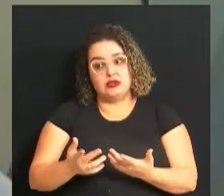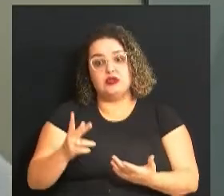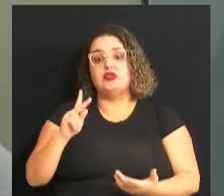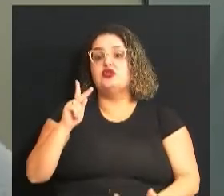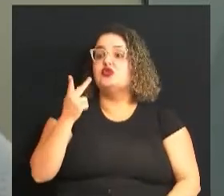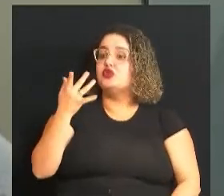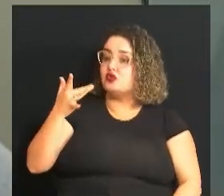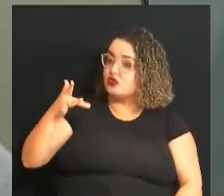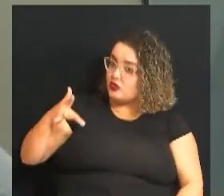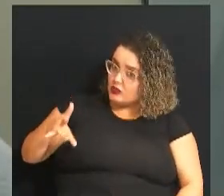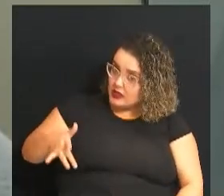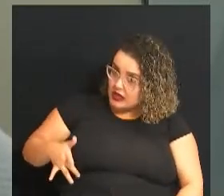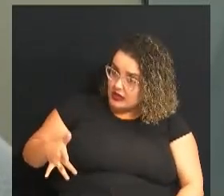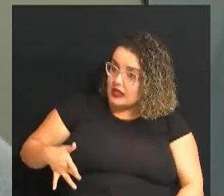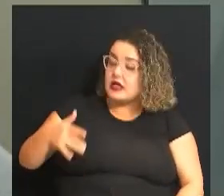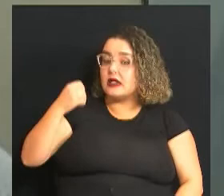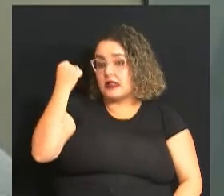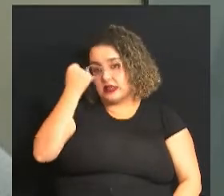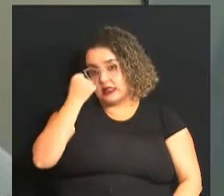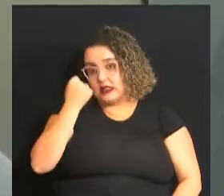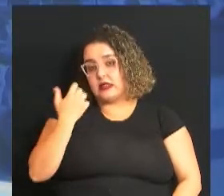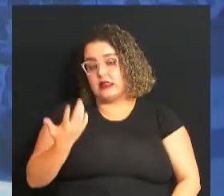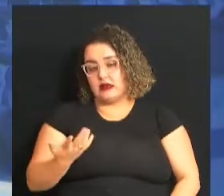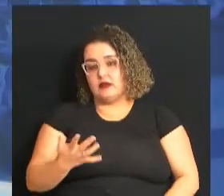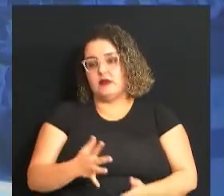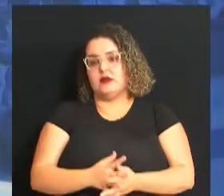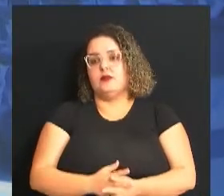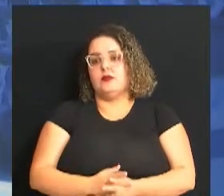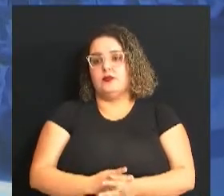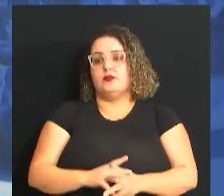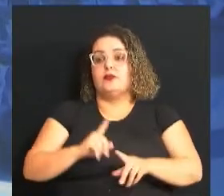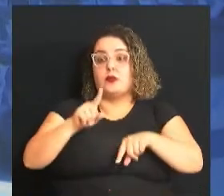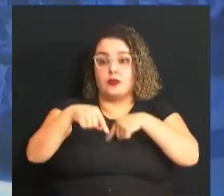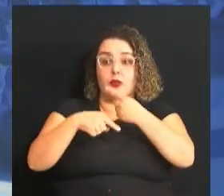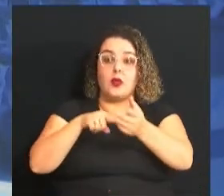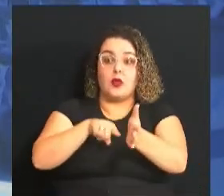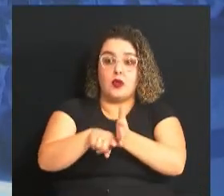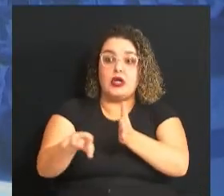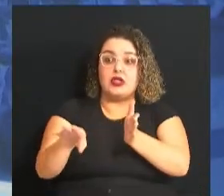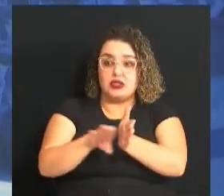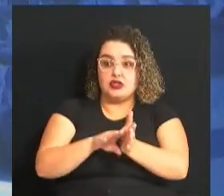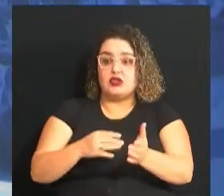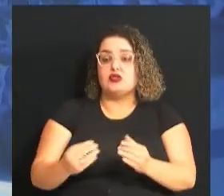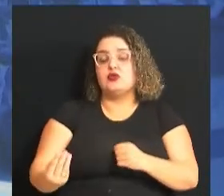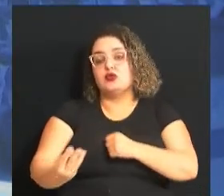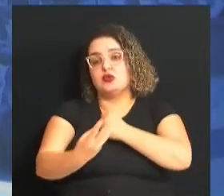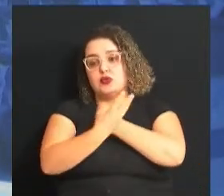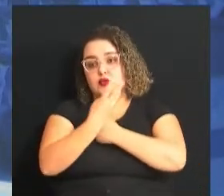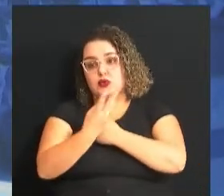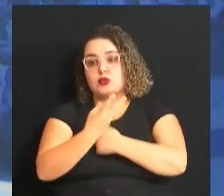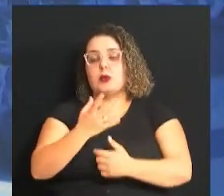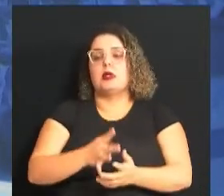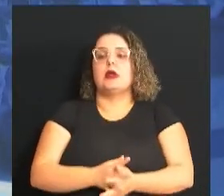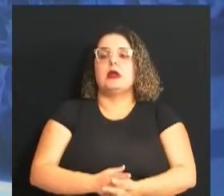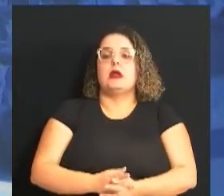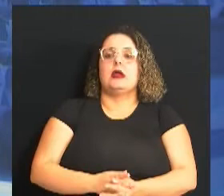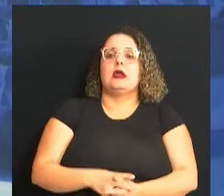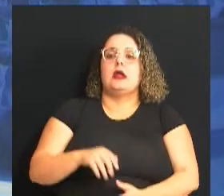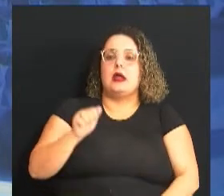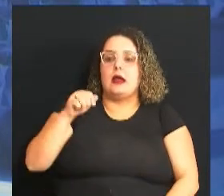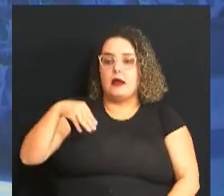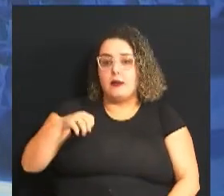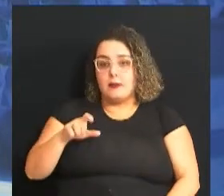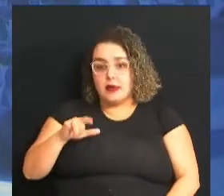hepatite grave. Outra pergunta aqui que chegou para a gente por meio do nosso WhatsApp é da Amélia de